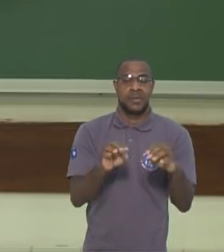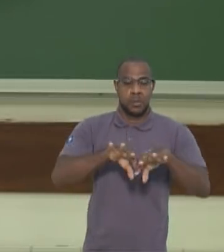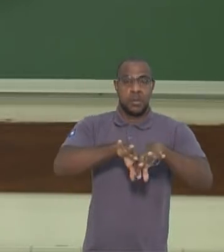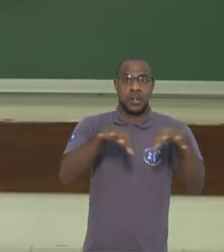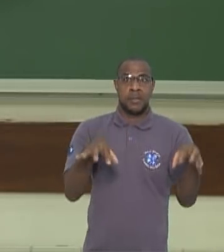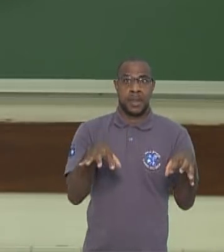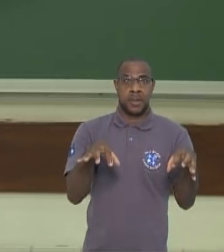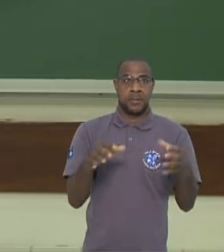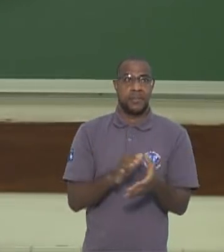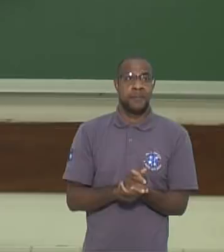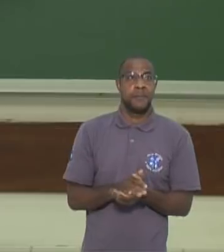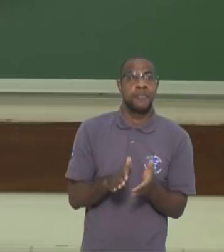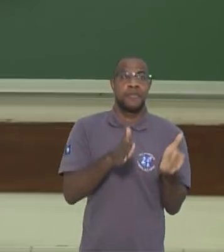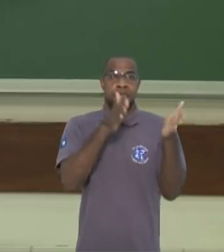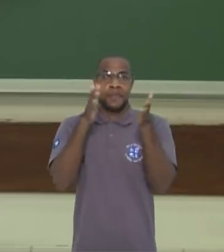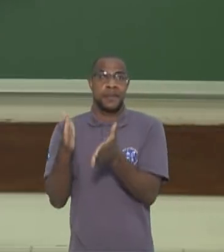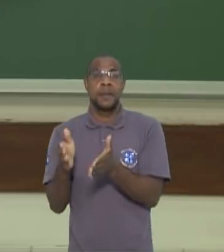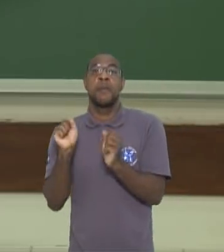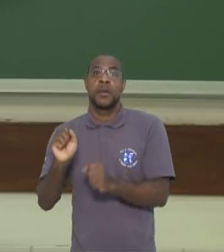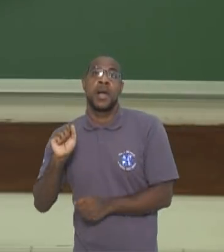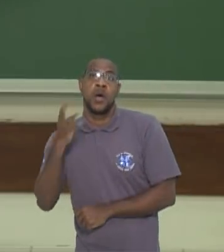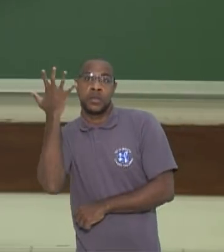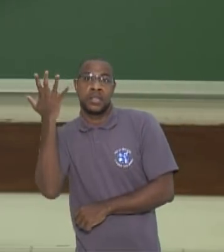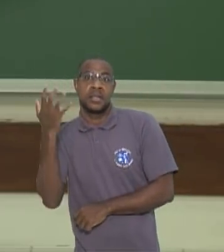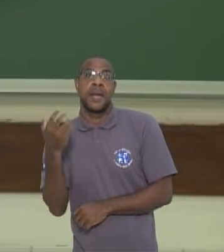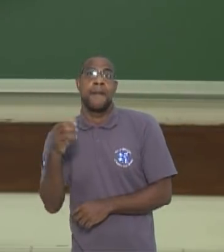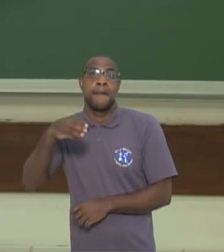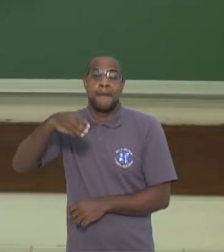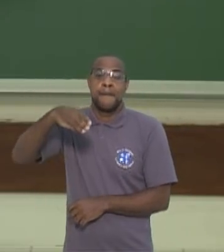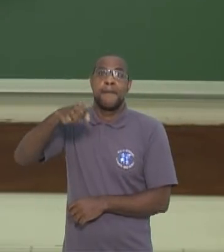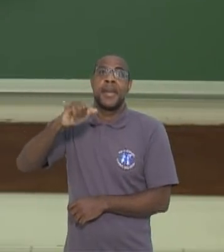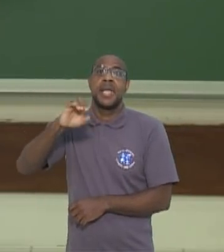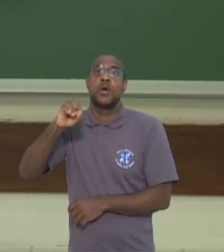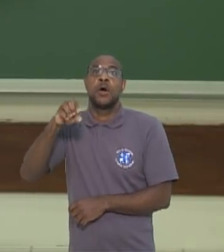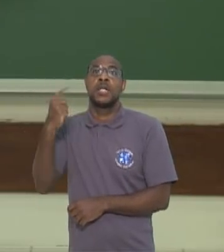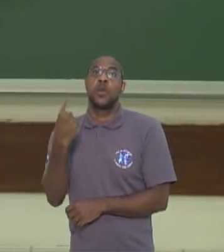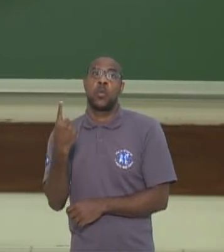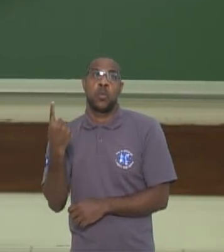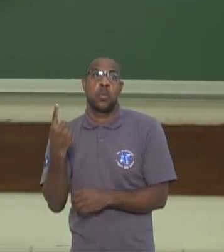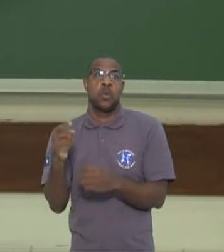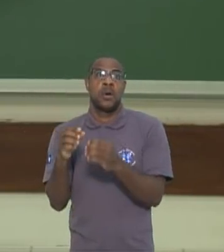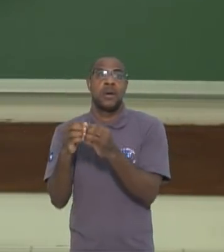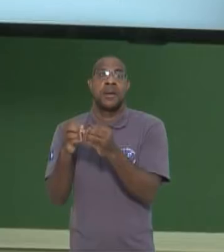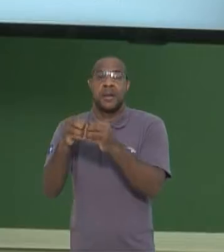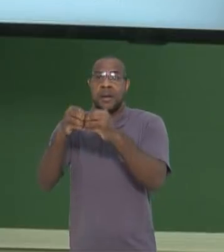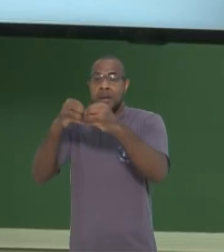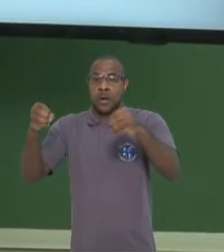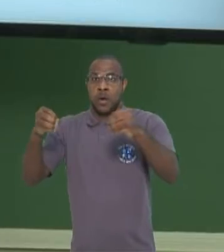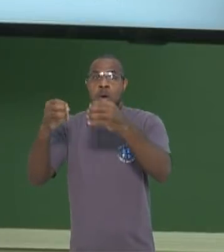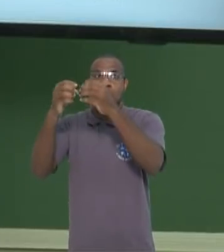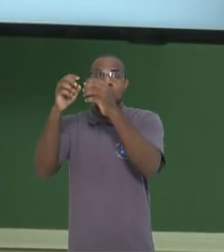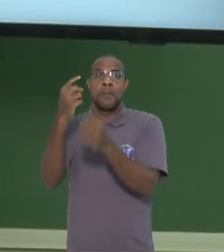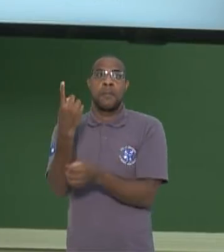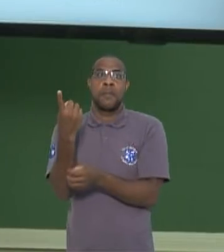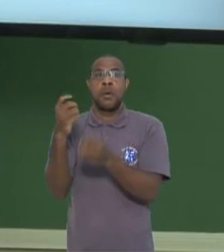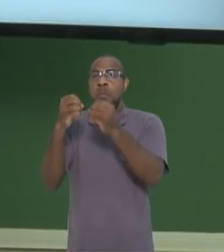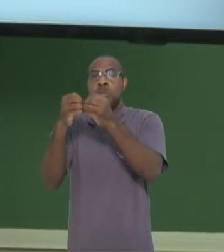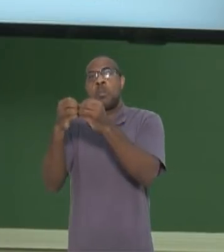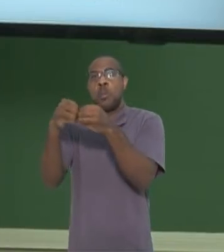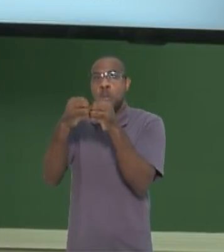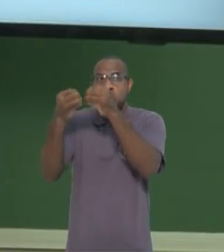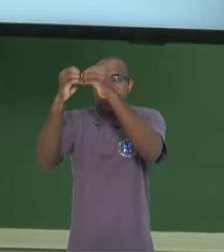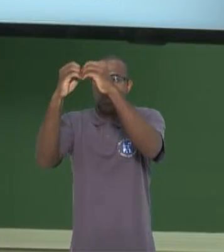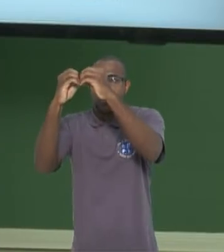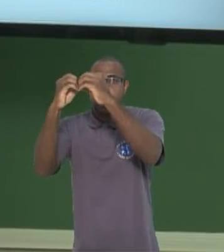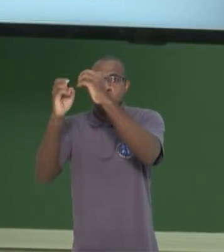as cromátides. Mas também pode acontecer na meiose 1. Se a não disjunção, a não separação dos cromossomos ocorre